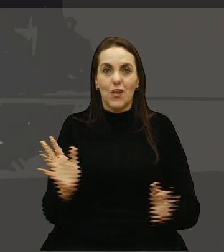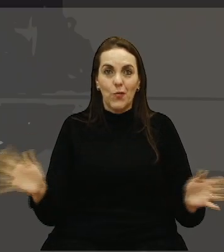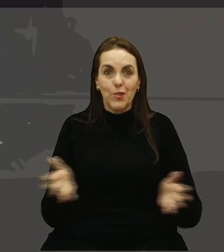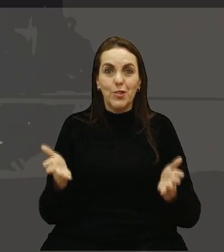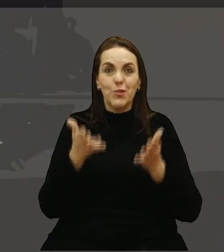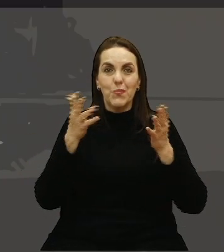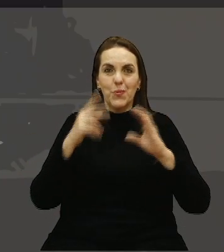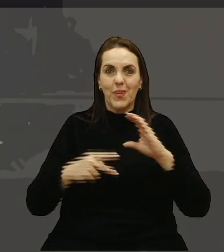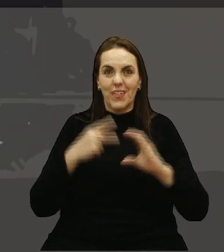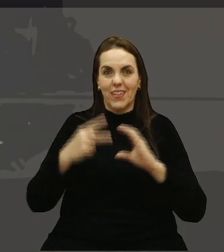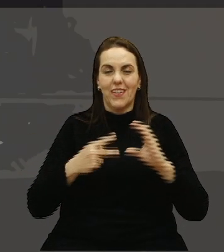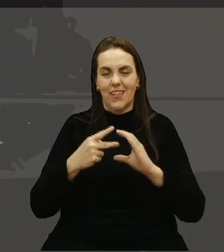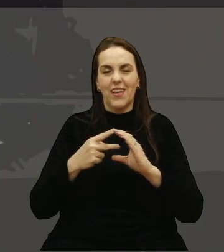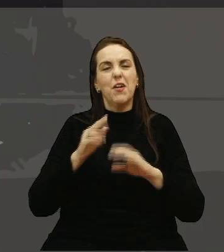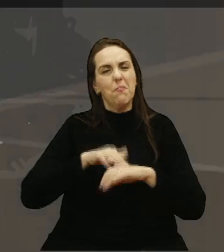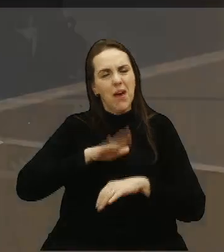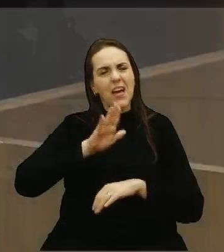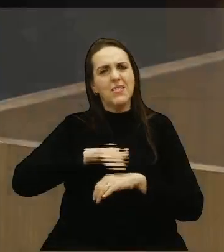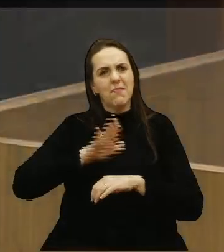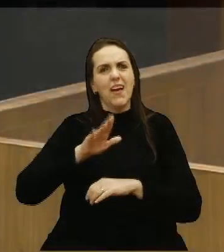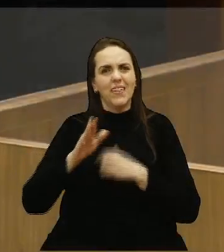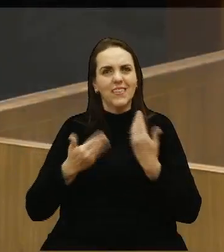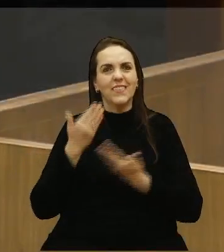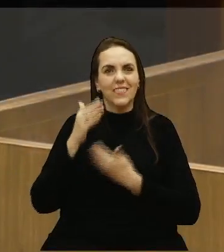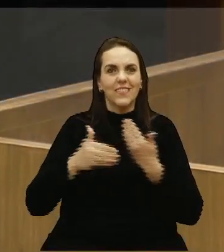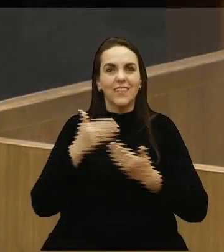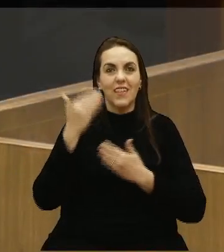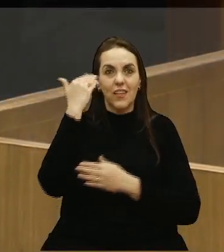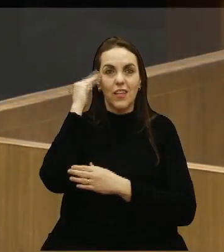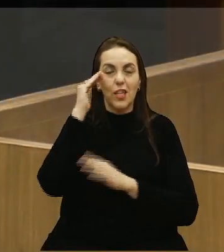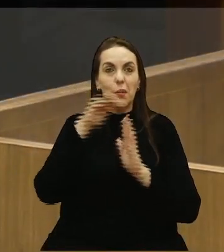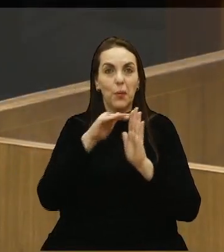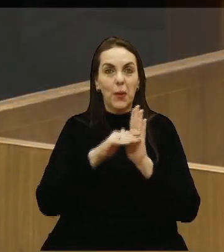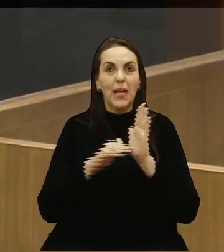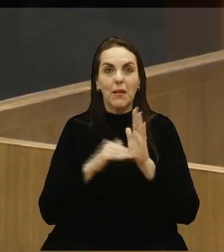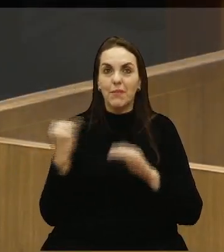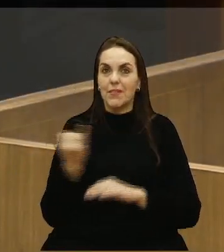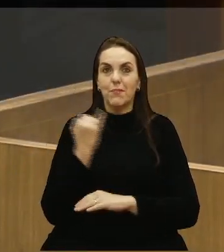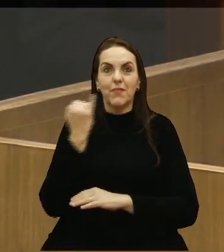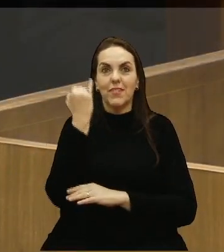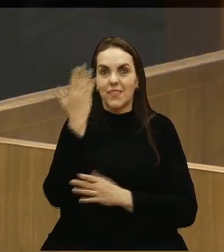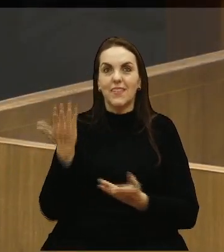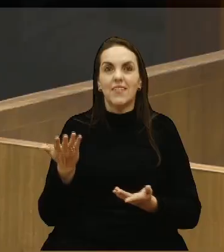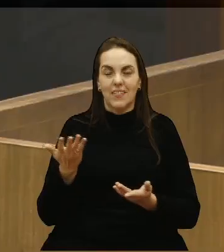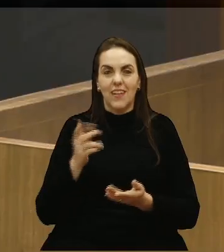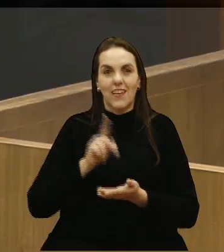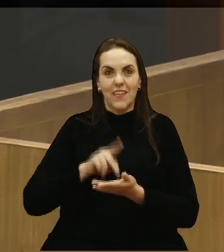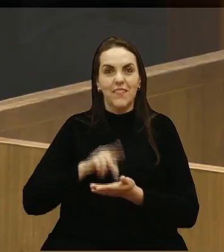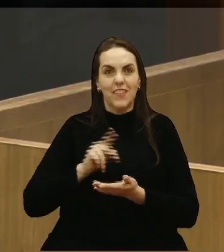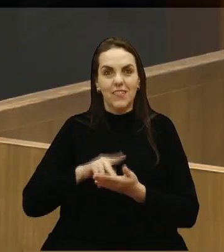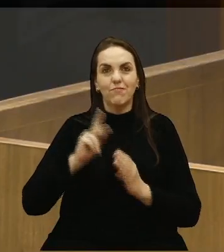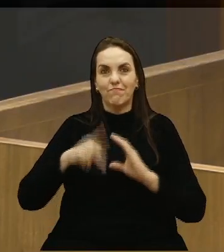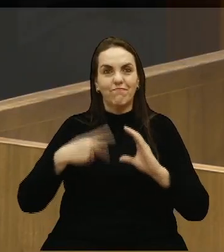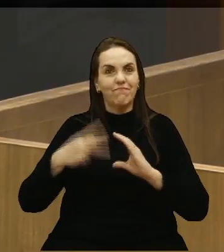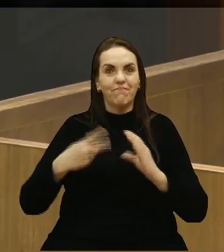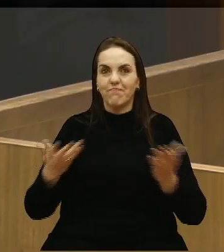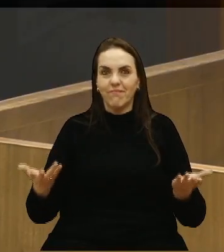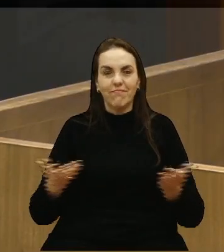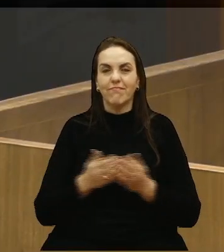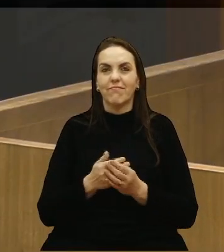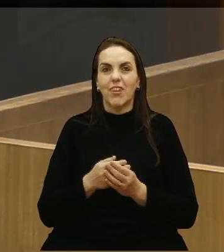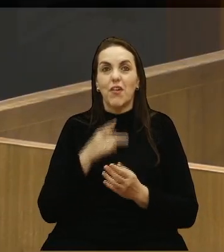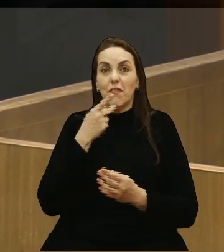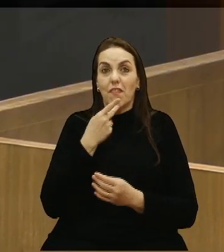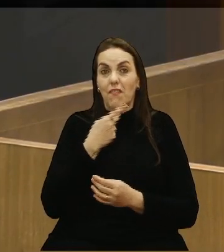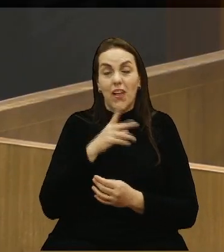possamos cada vez mais entender a importância dos programas que nós temos aqui, a importância dessa Câmara Legislativa. Aliás, nós precisamos falar melhor de